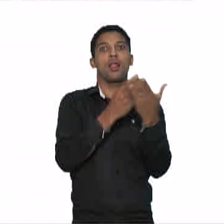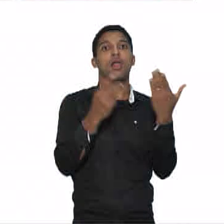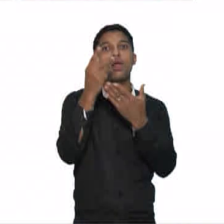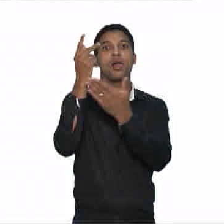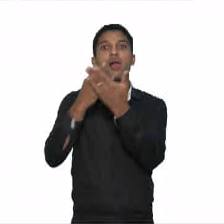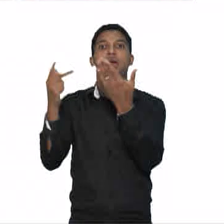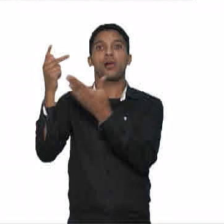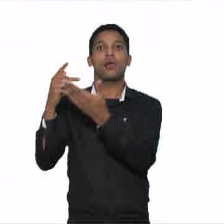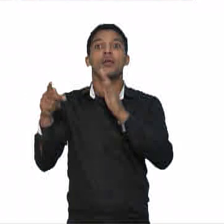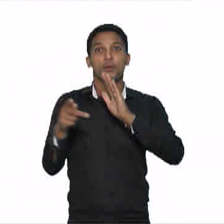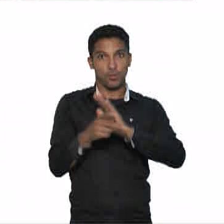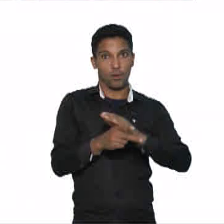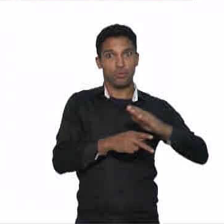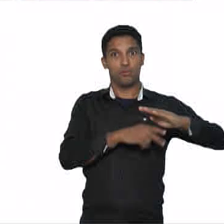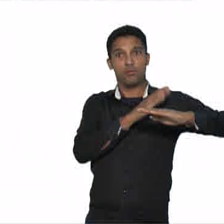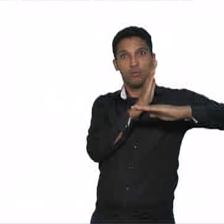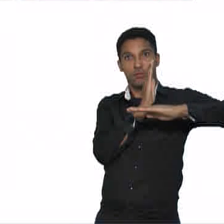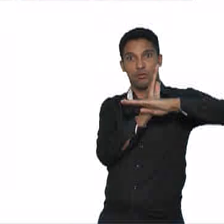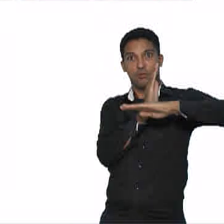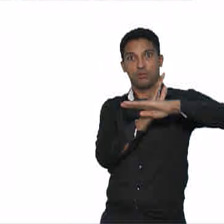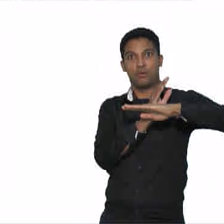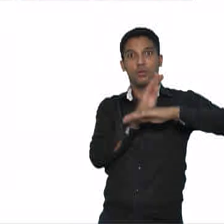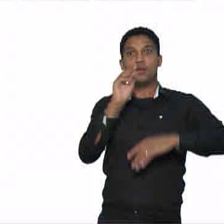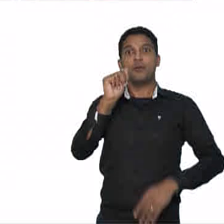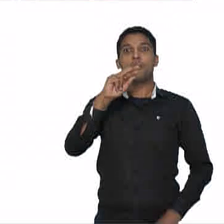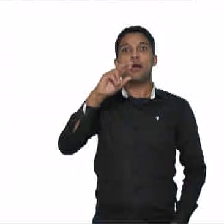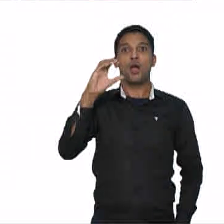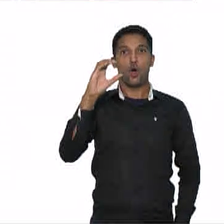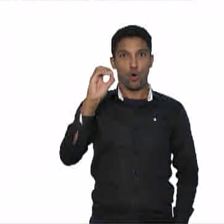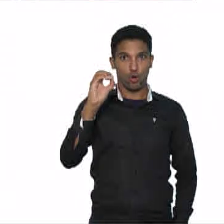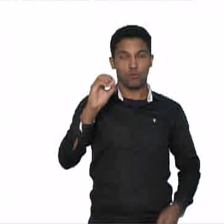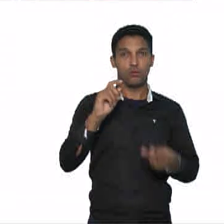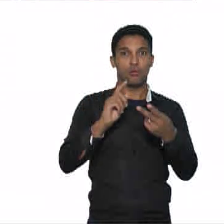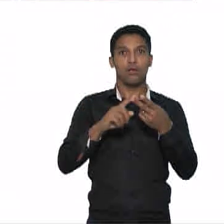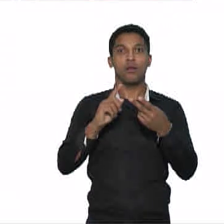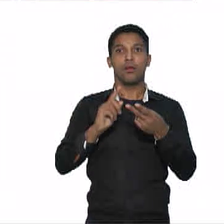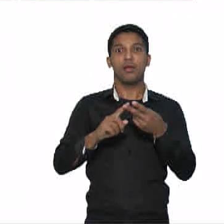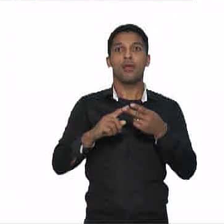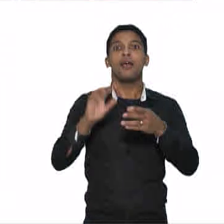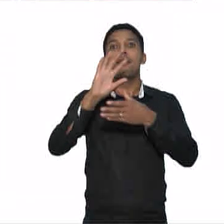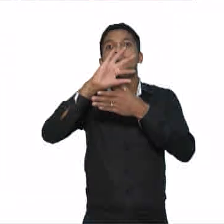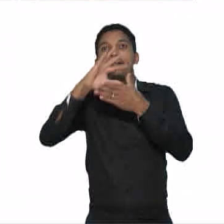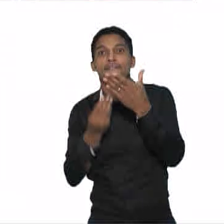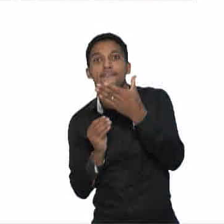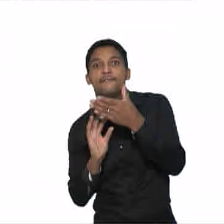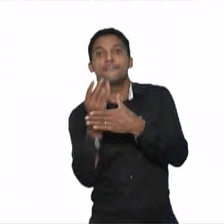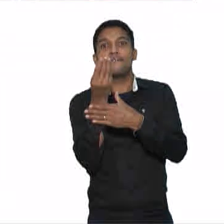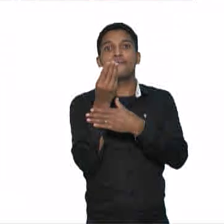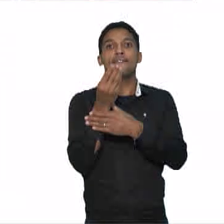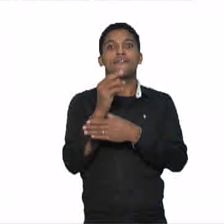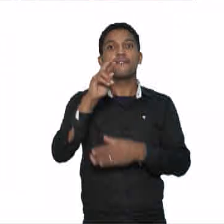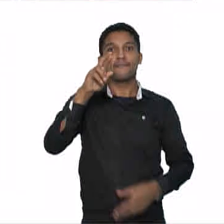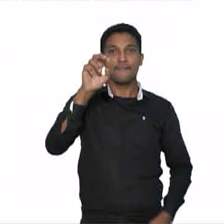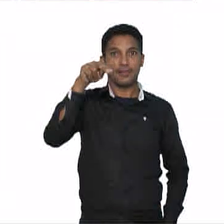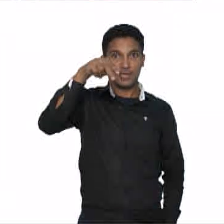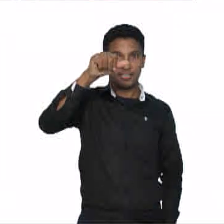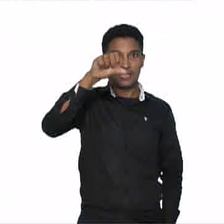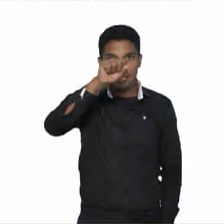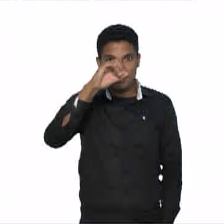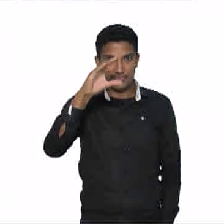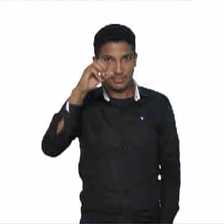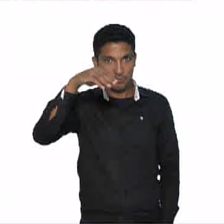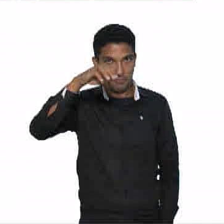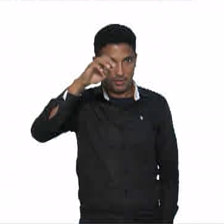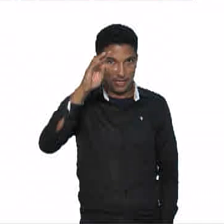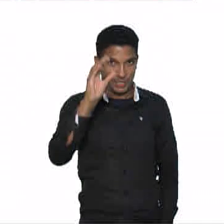Barroco, uma obra do Renascimento e uma obra neoclássica. Então, assim, você vai numerar. Qual foi inspirado em qual movimento artístico anterior e